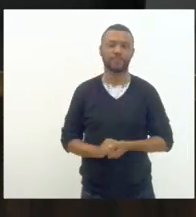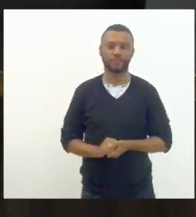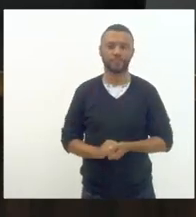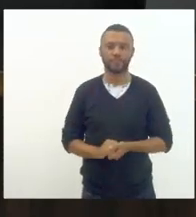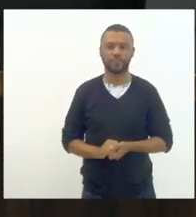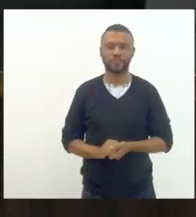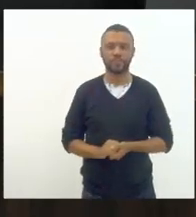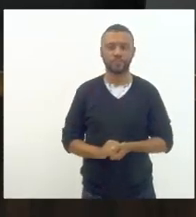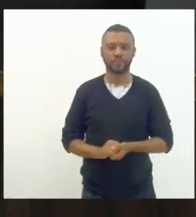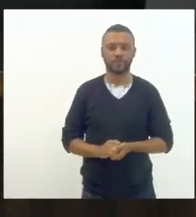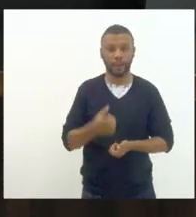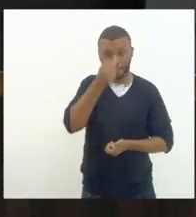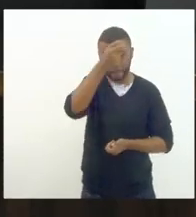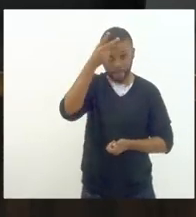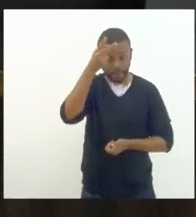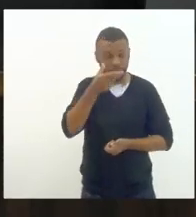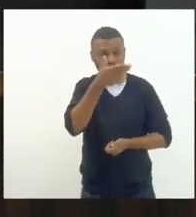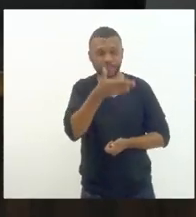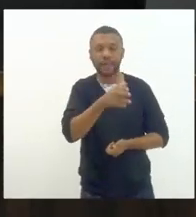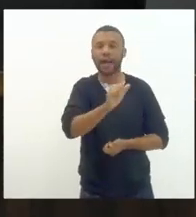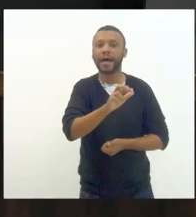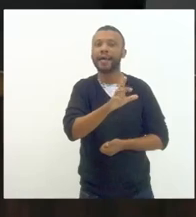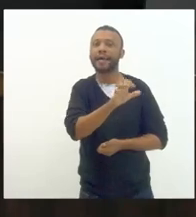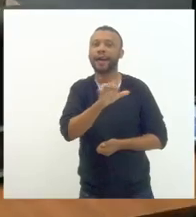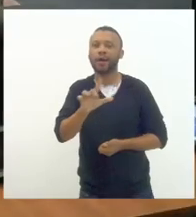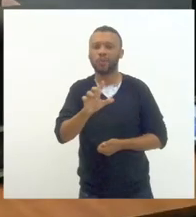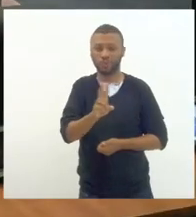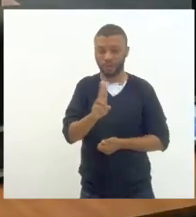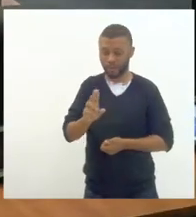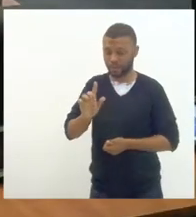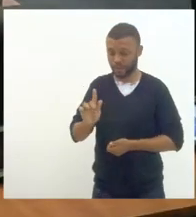Prefeito Gutinho de Areal, seja bem-vindo, meu irmão.